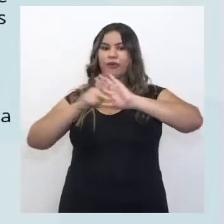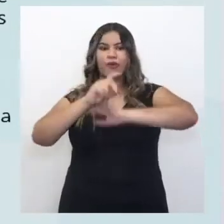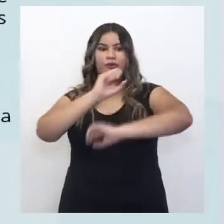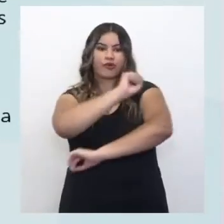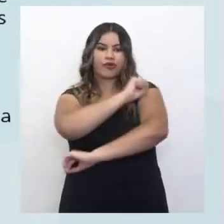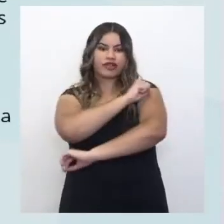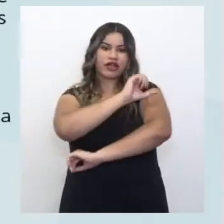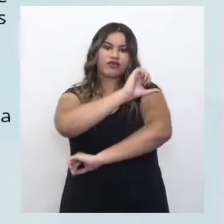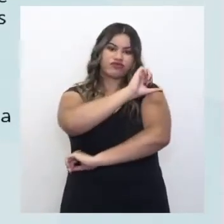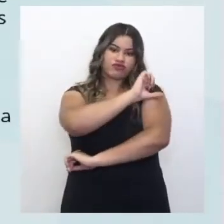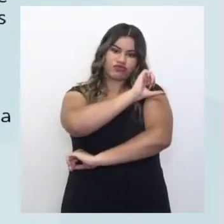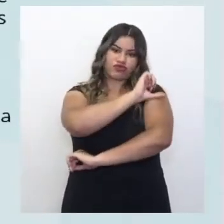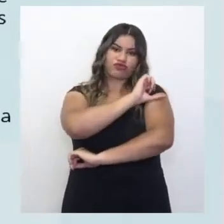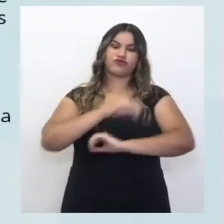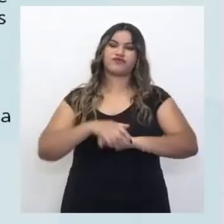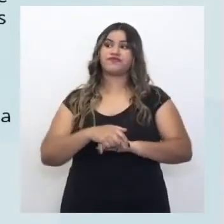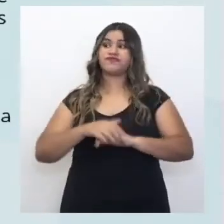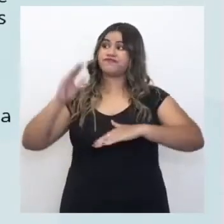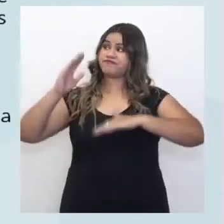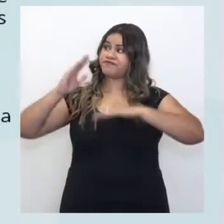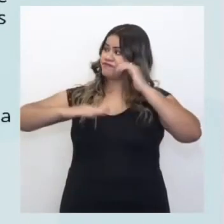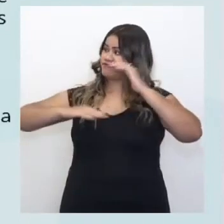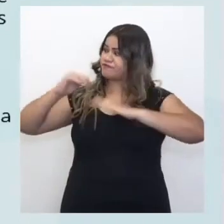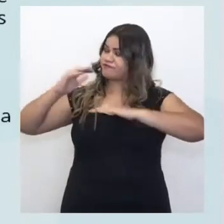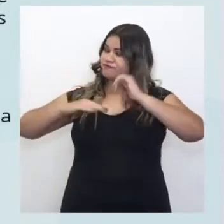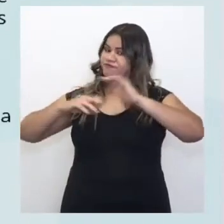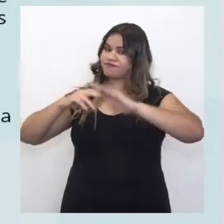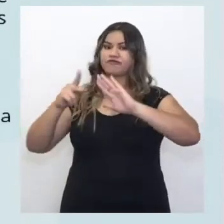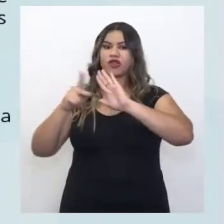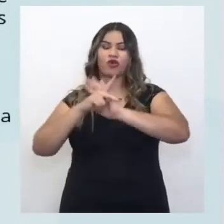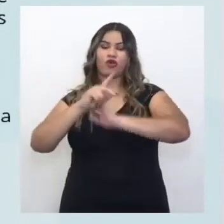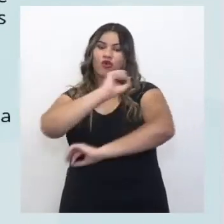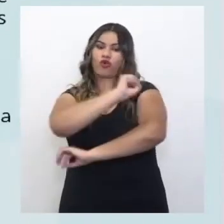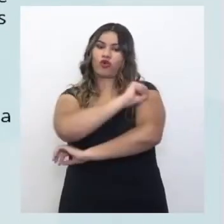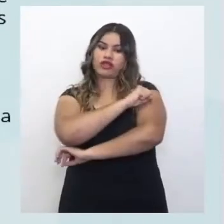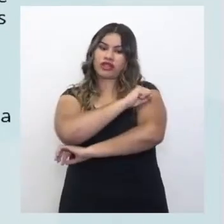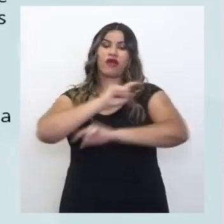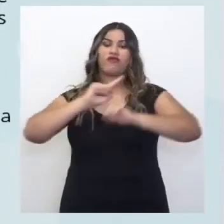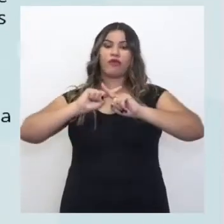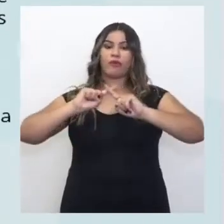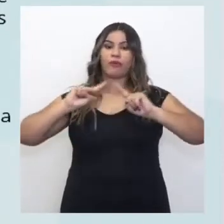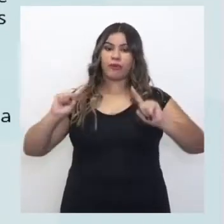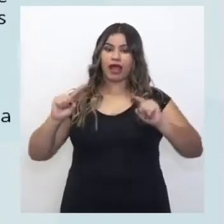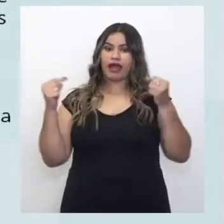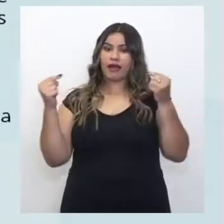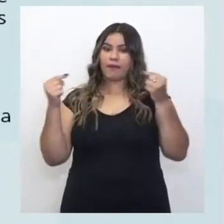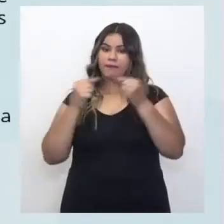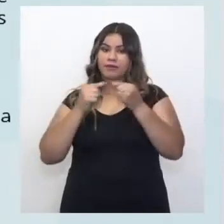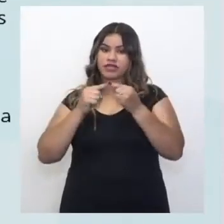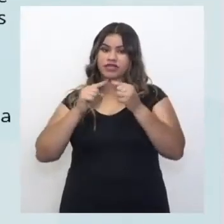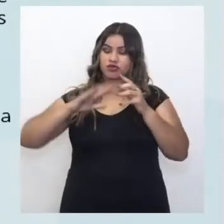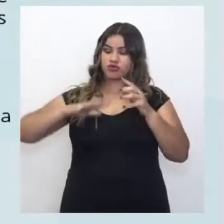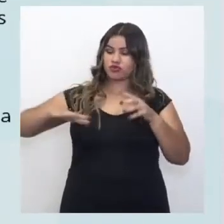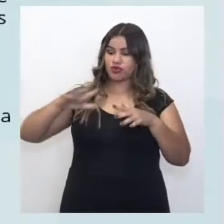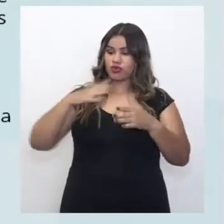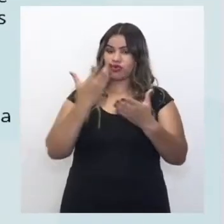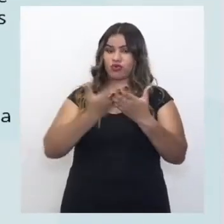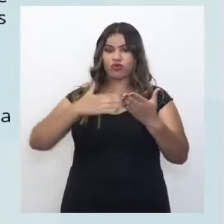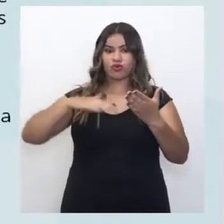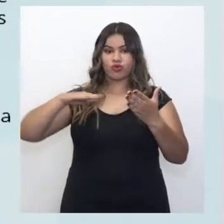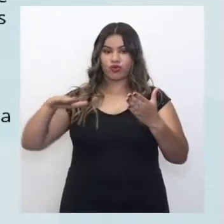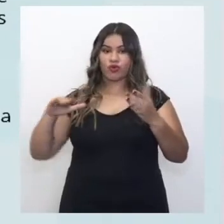nono ano. Então, é uma habilidade do oitavo ano, mas que irá dirigir os estudantes para